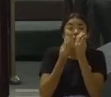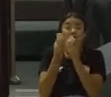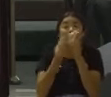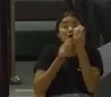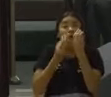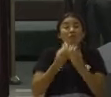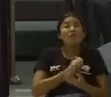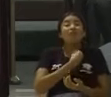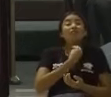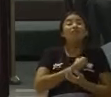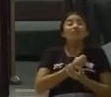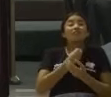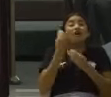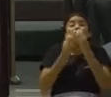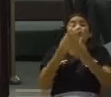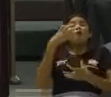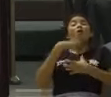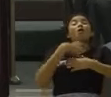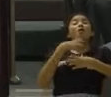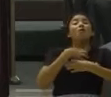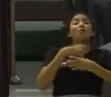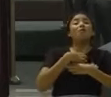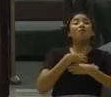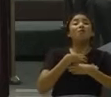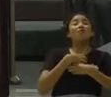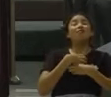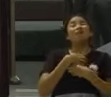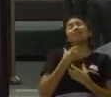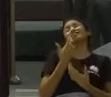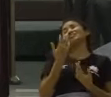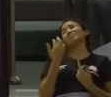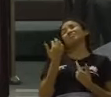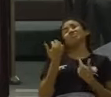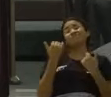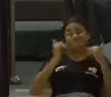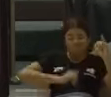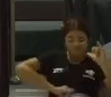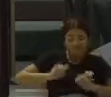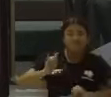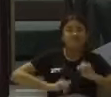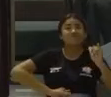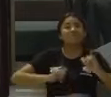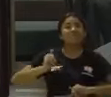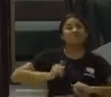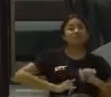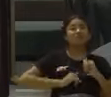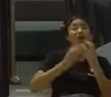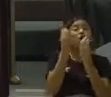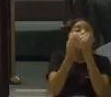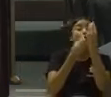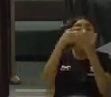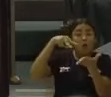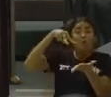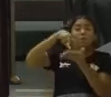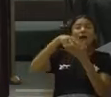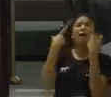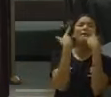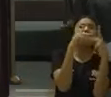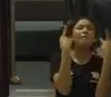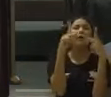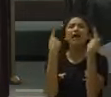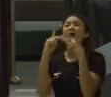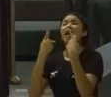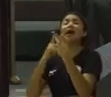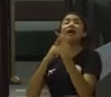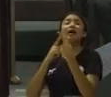Como o senhor se sente? Eu digo, um bagaço. E como que o senhor está de pé pregando?